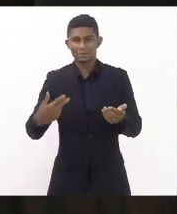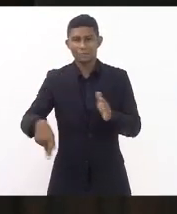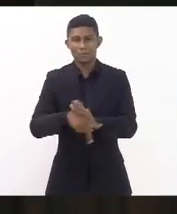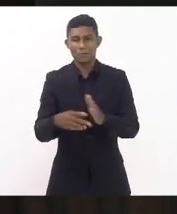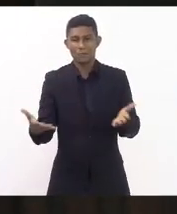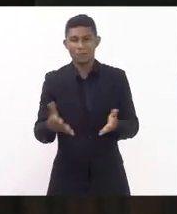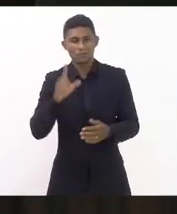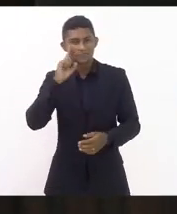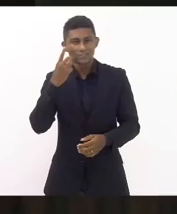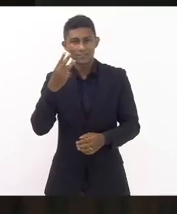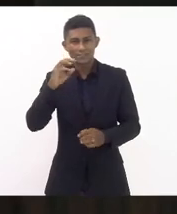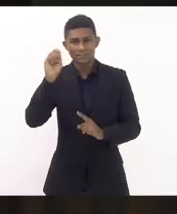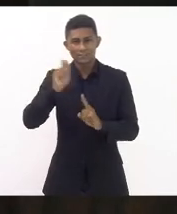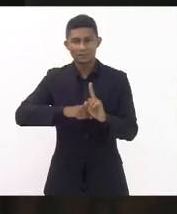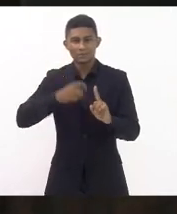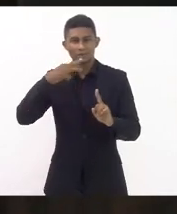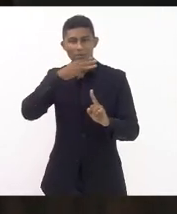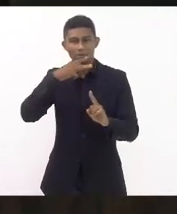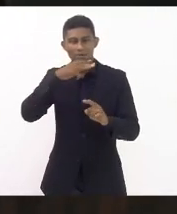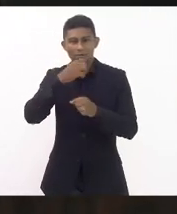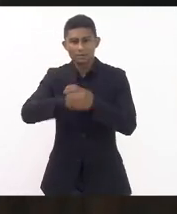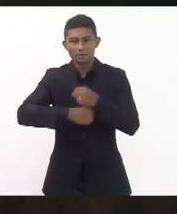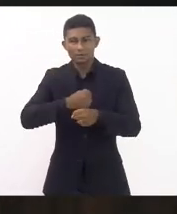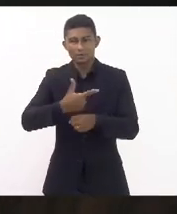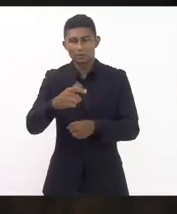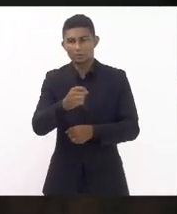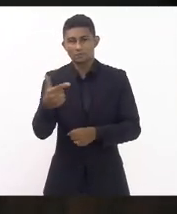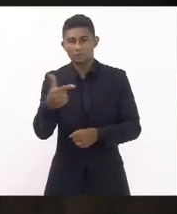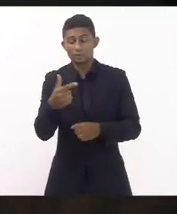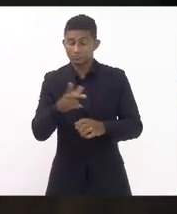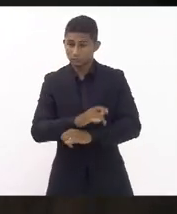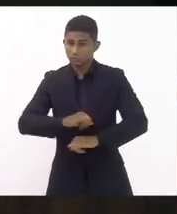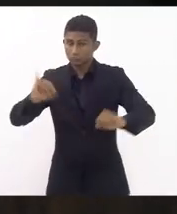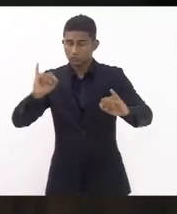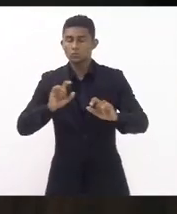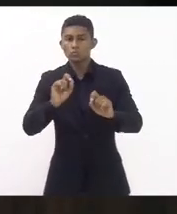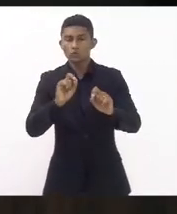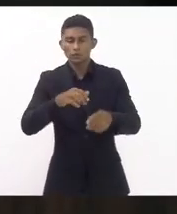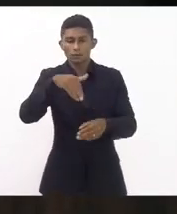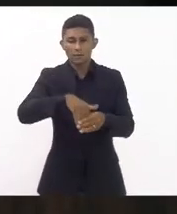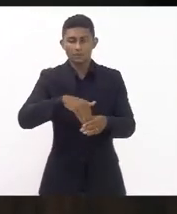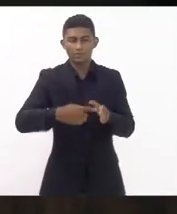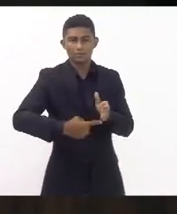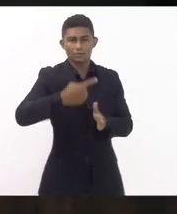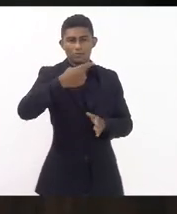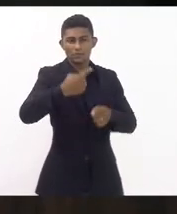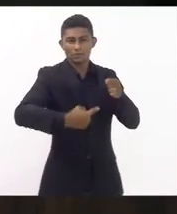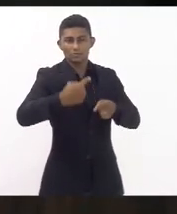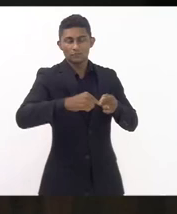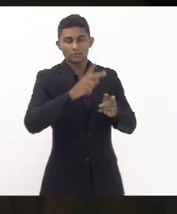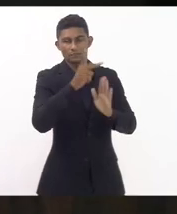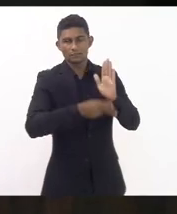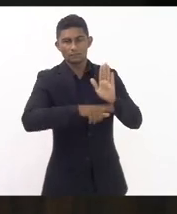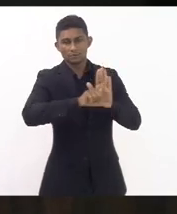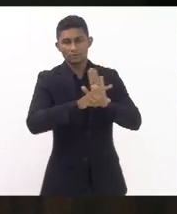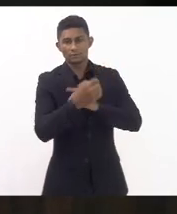30 de março de 2022. Anuncio em regime de urgência em votação e discussão única, projeto de lei número